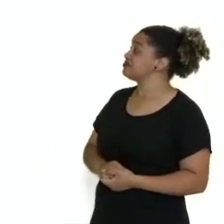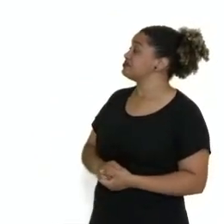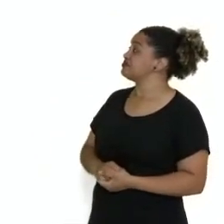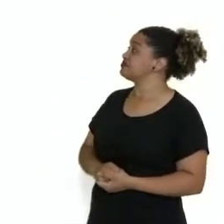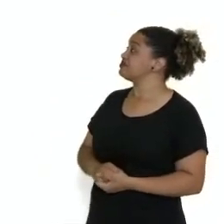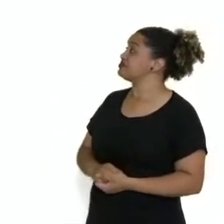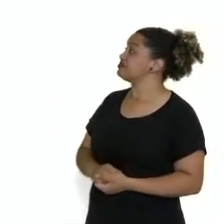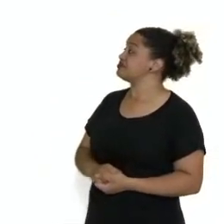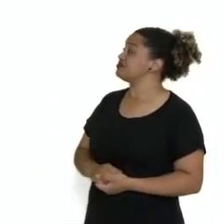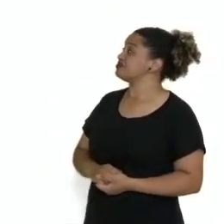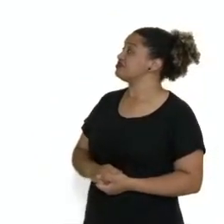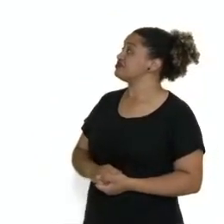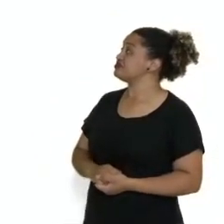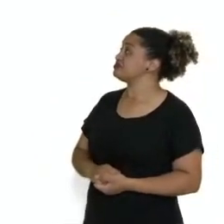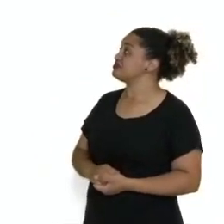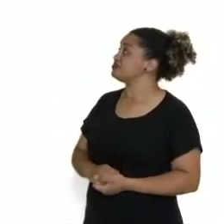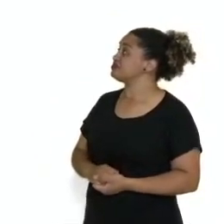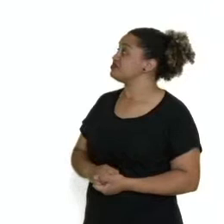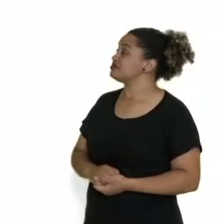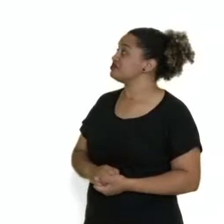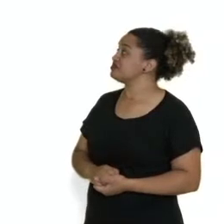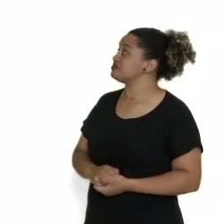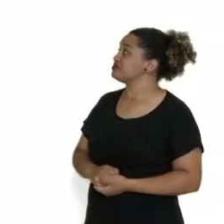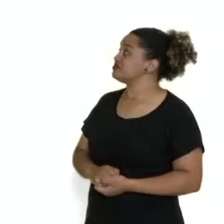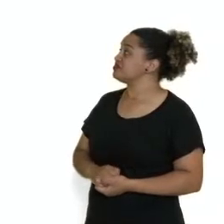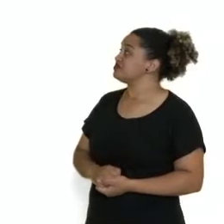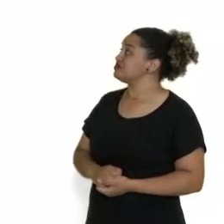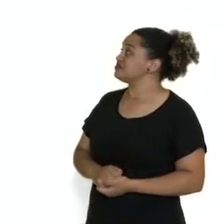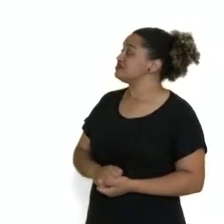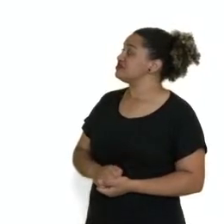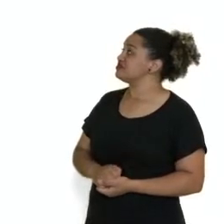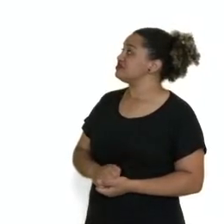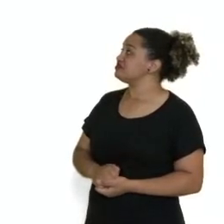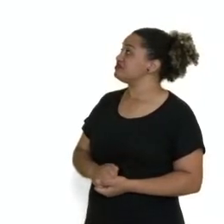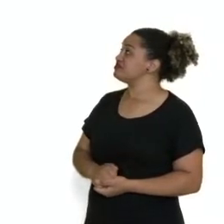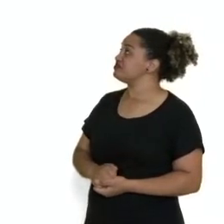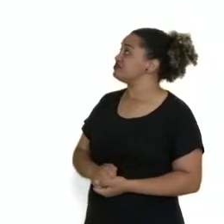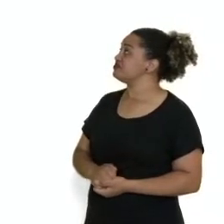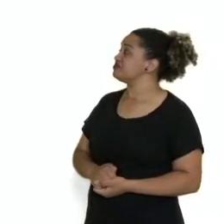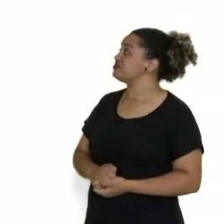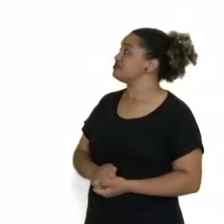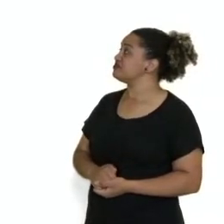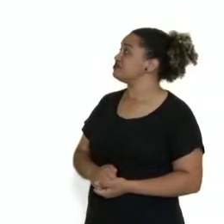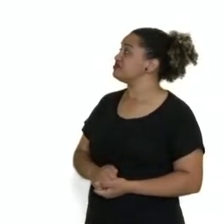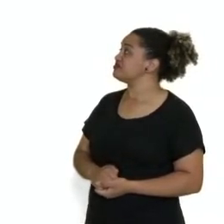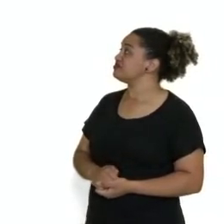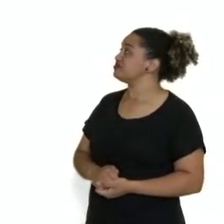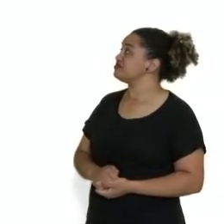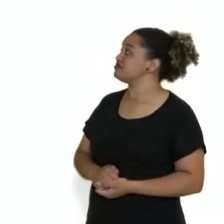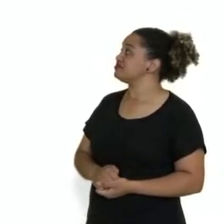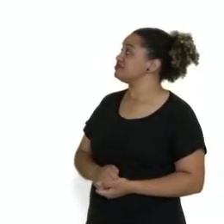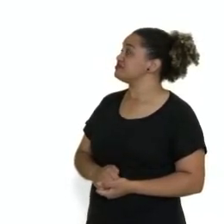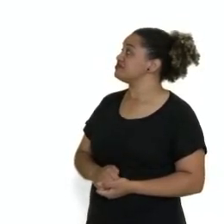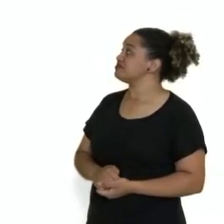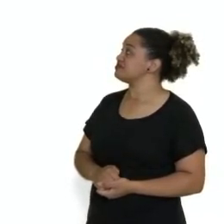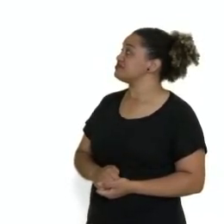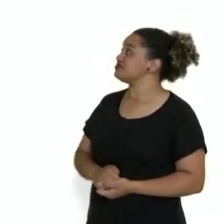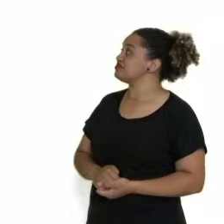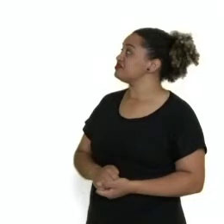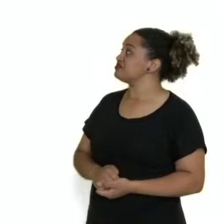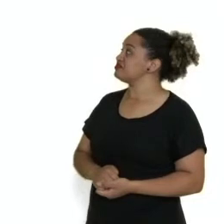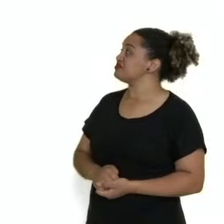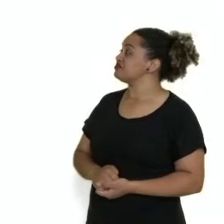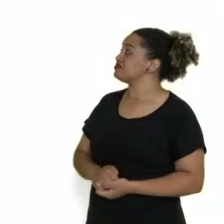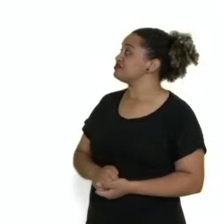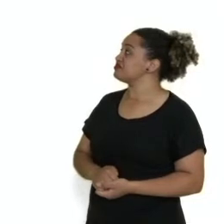começaram a movimentar as salas. Misturamos gêneros para evidenciar as características do gênero crônica. O